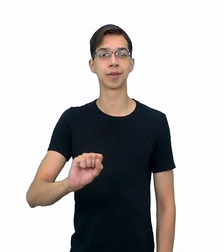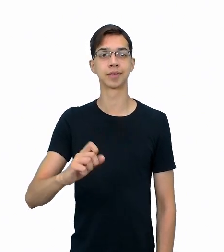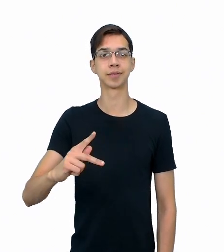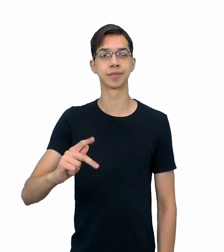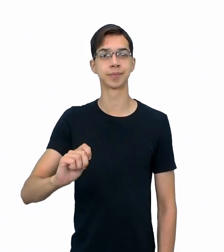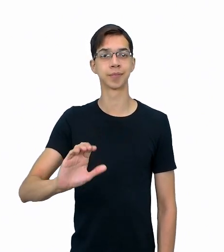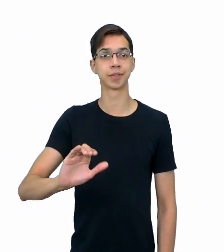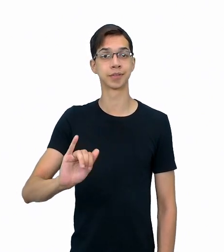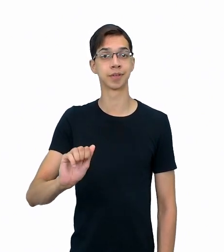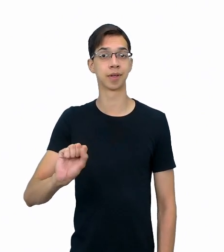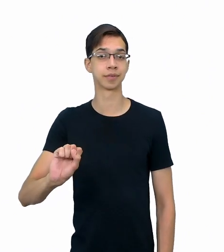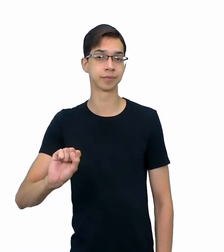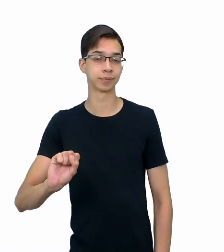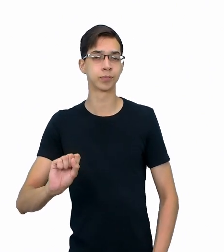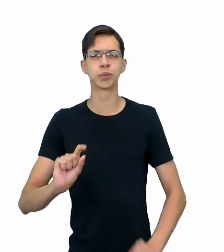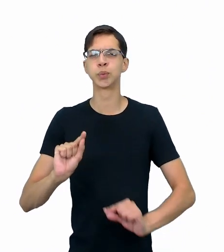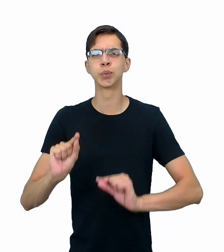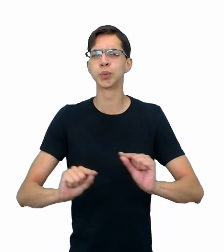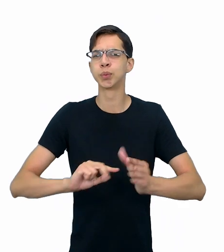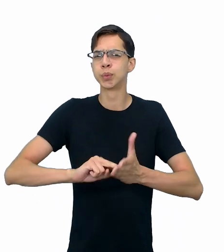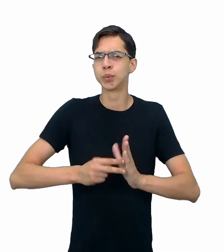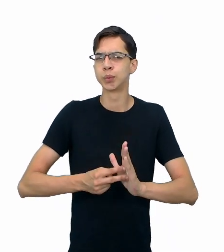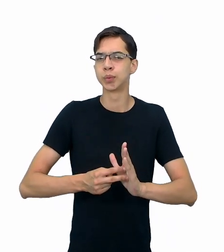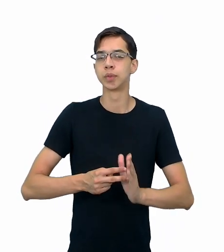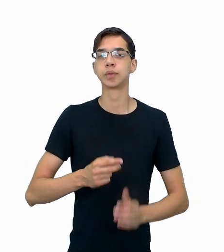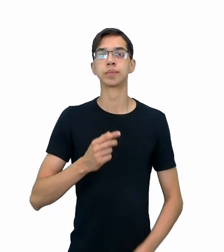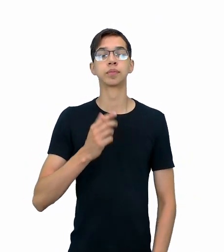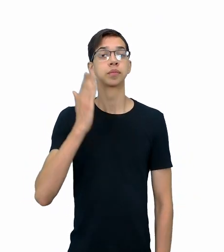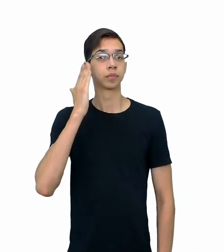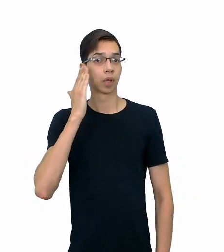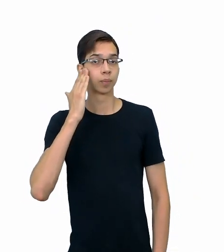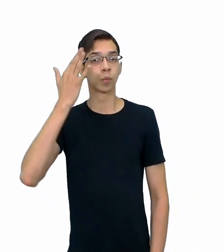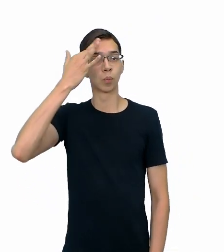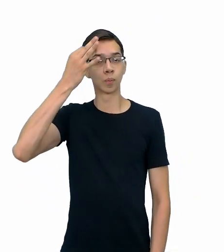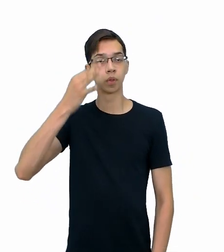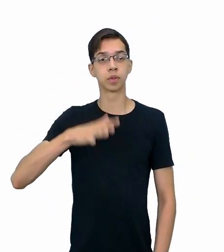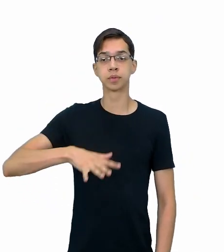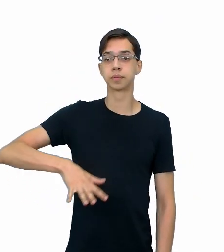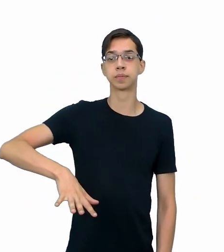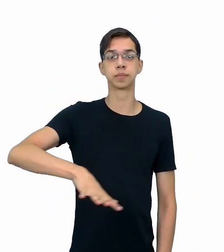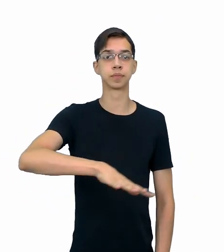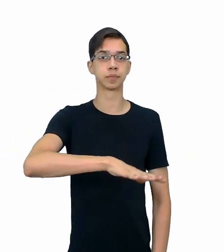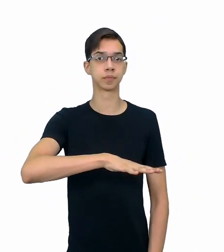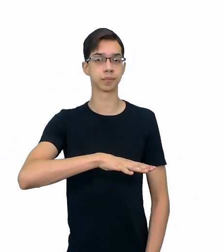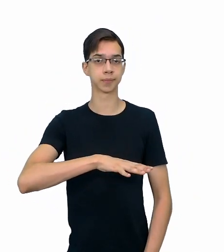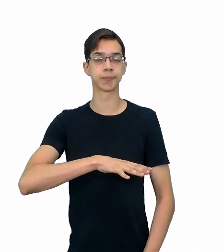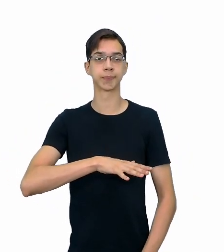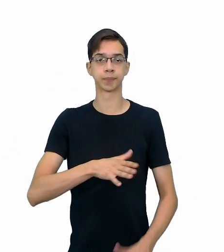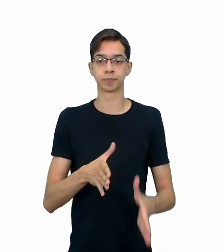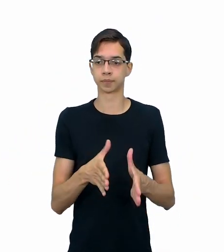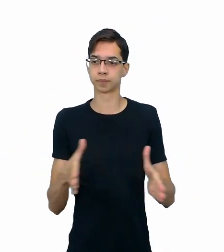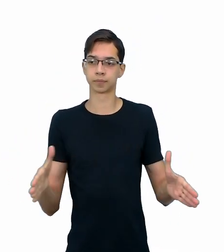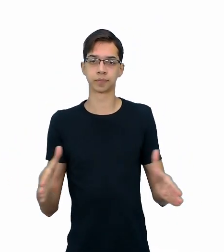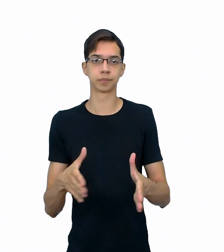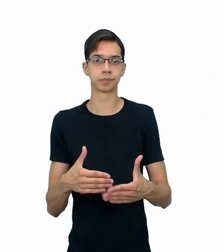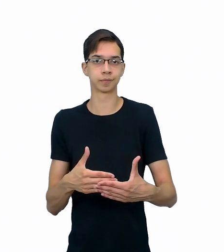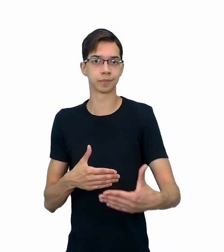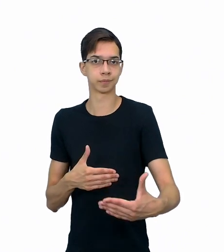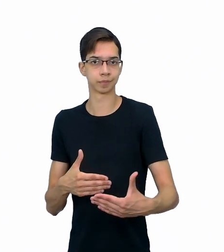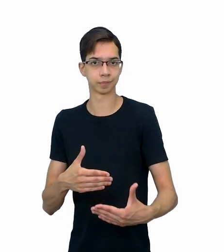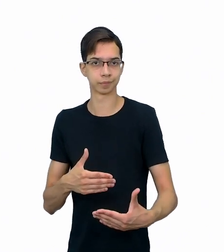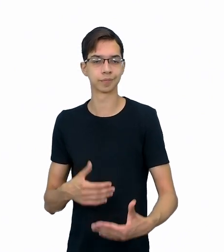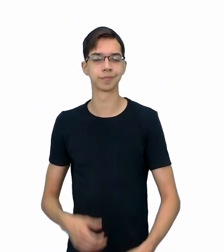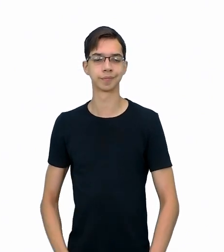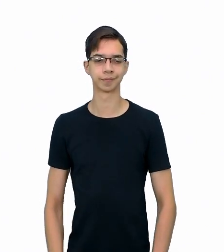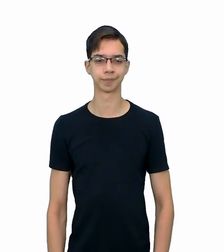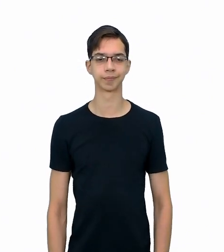Vou pedir para passar para o próximo slide, para que a gente possa discutir cada um desses aspectos que Fredenthal